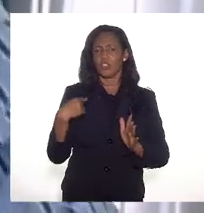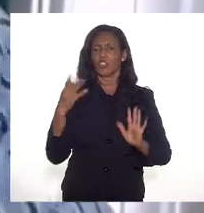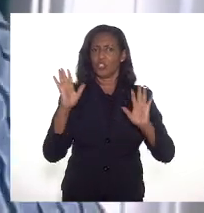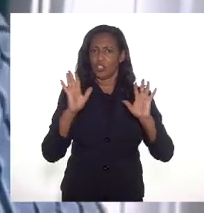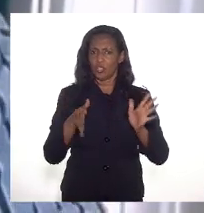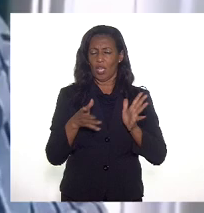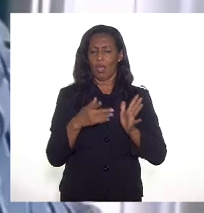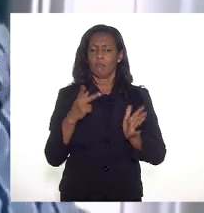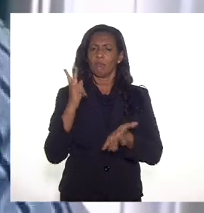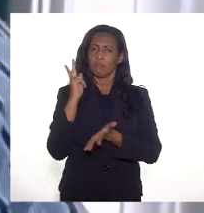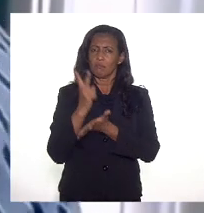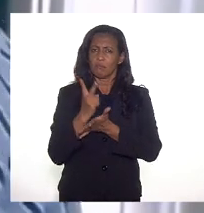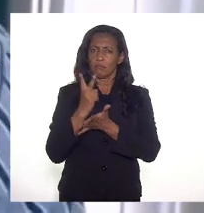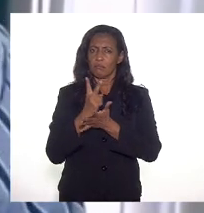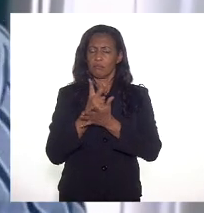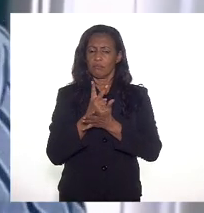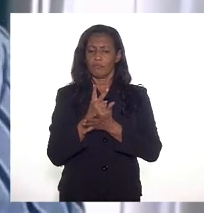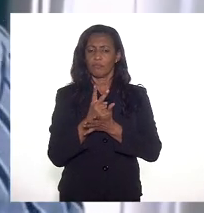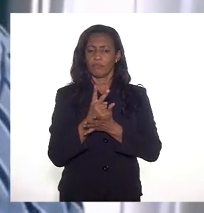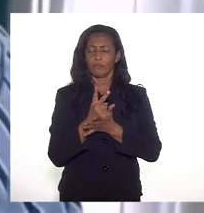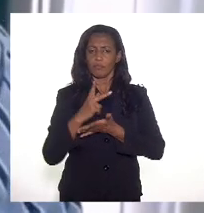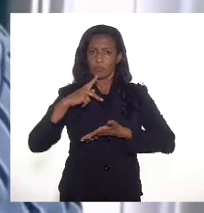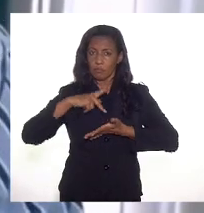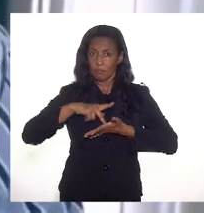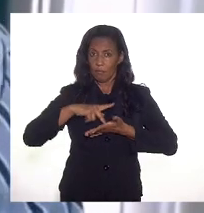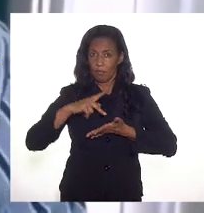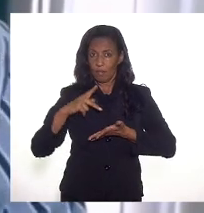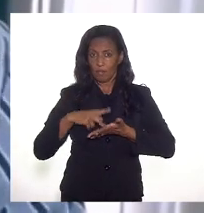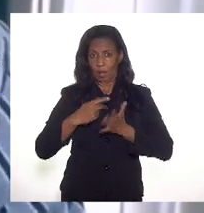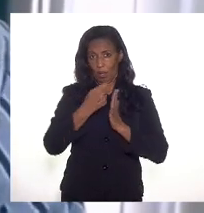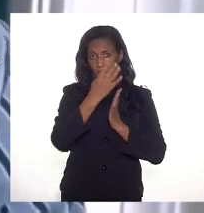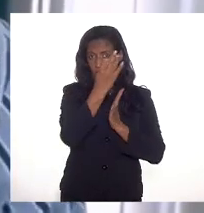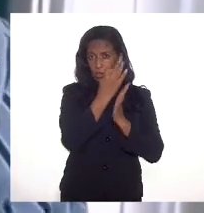emendas mantendo o caráter autorizativo do projeto, é bom lembrar,